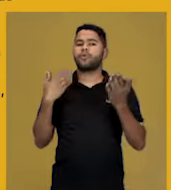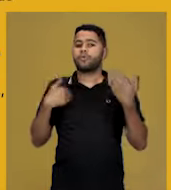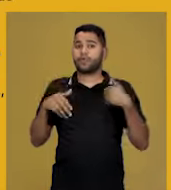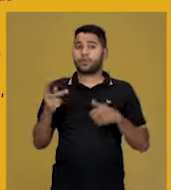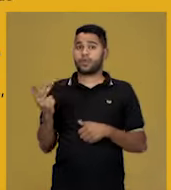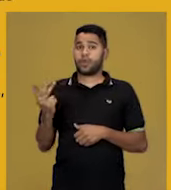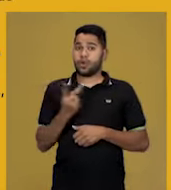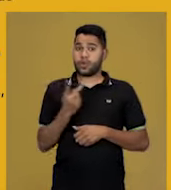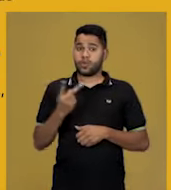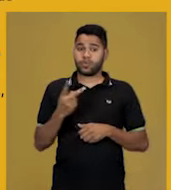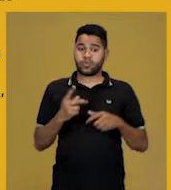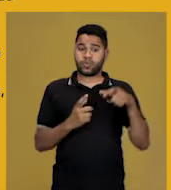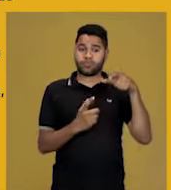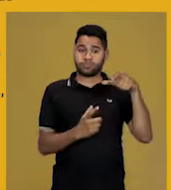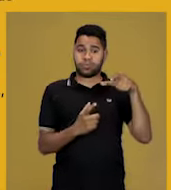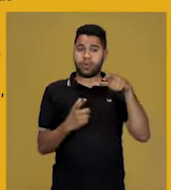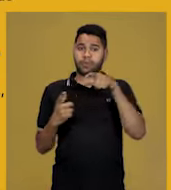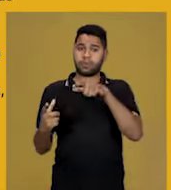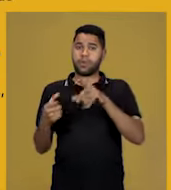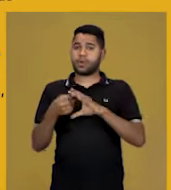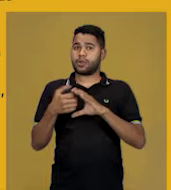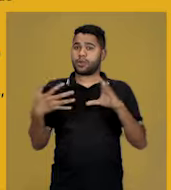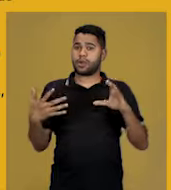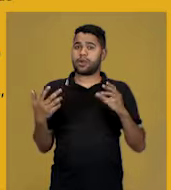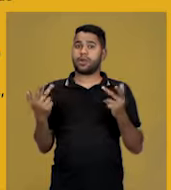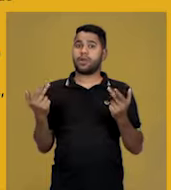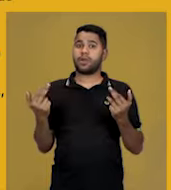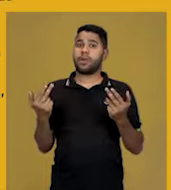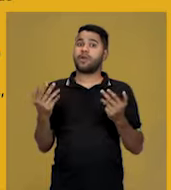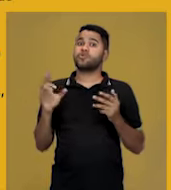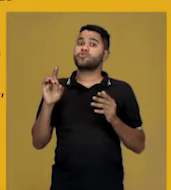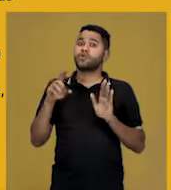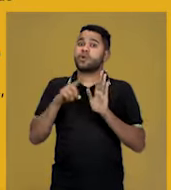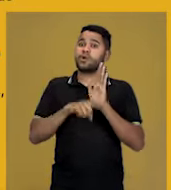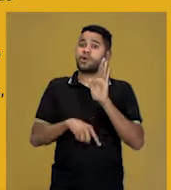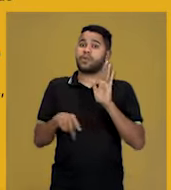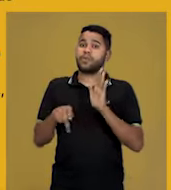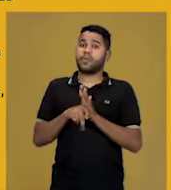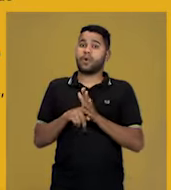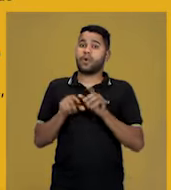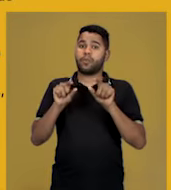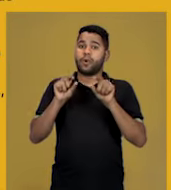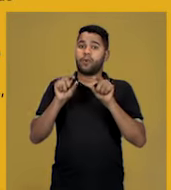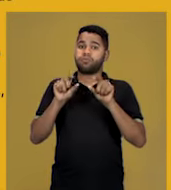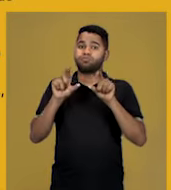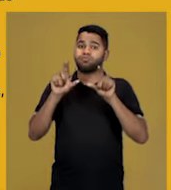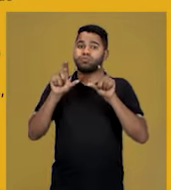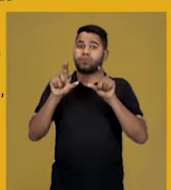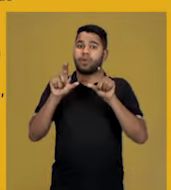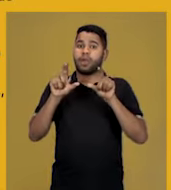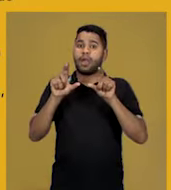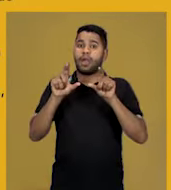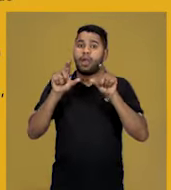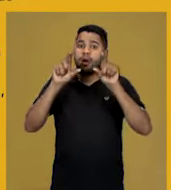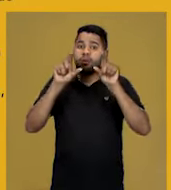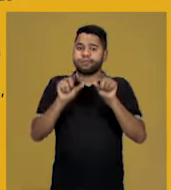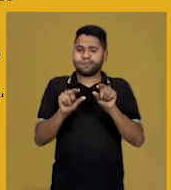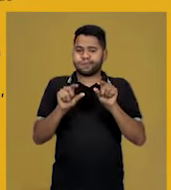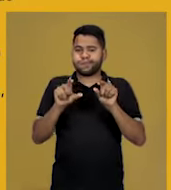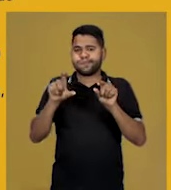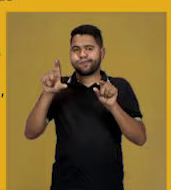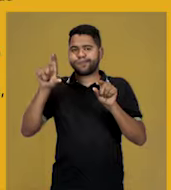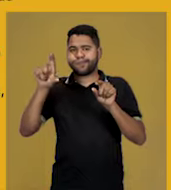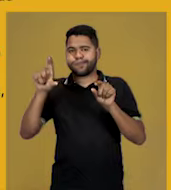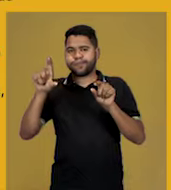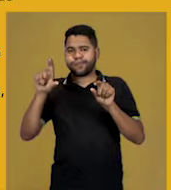ambas as bicicletas têm as mesmas características, exceto que a largura dos pneus de A é menor que a largura dos pneus